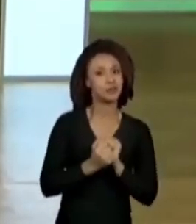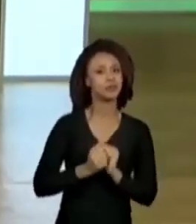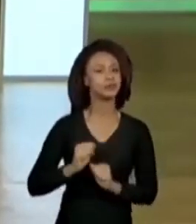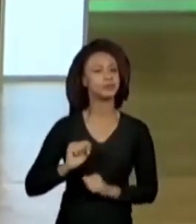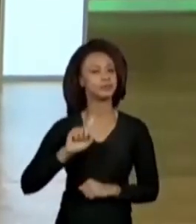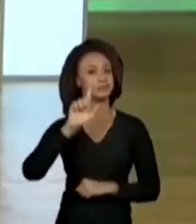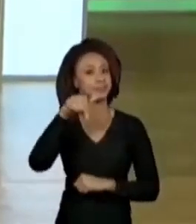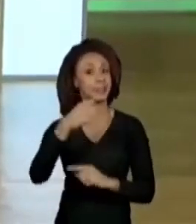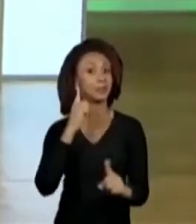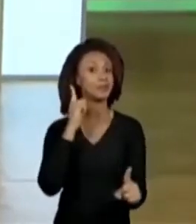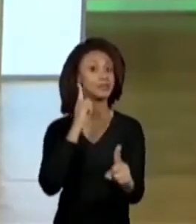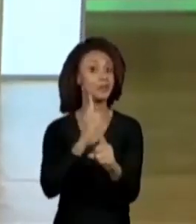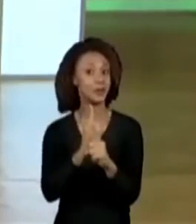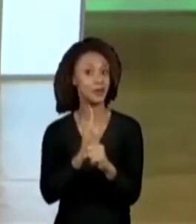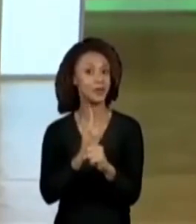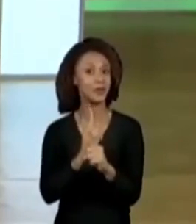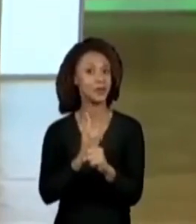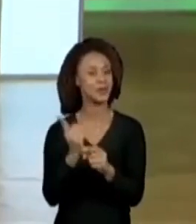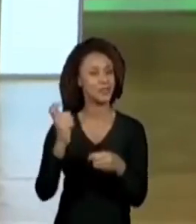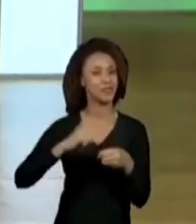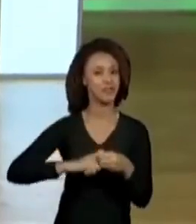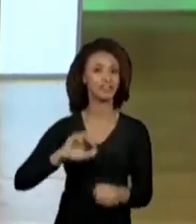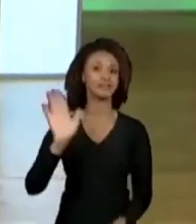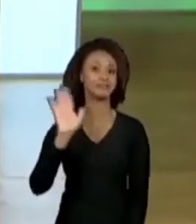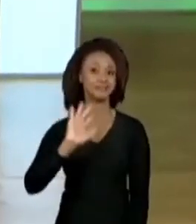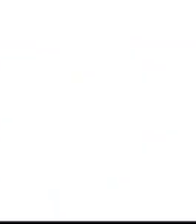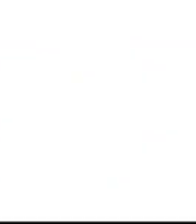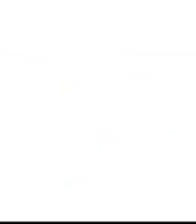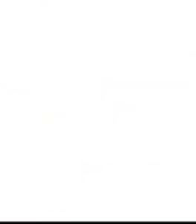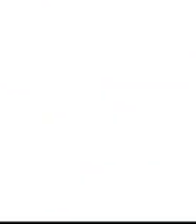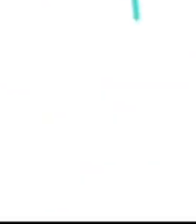Até daqui a pouquinho, a gente já volta. Tchau!